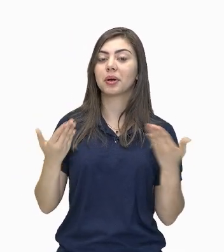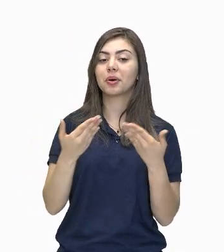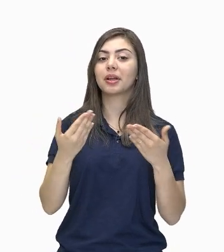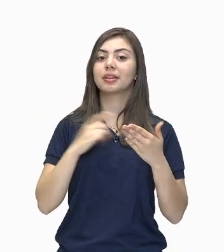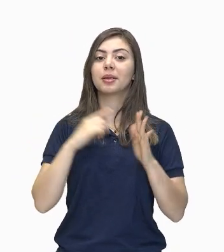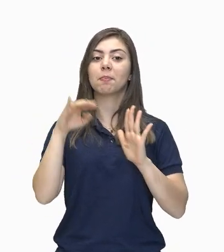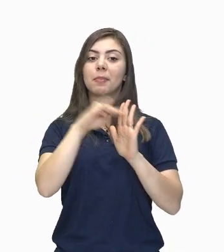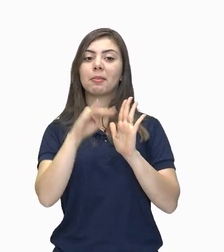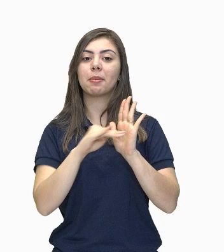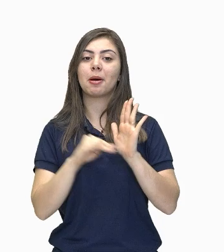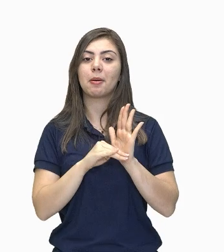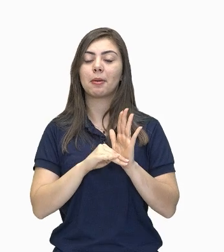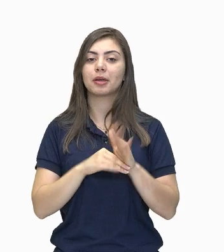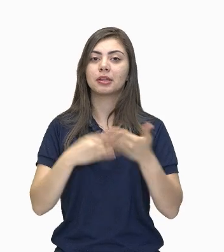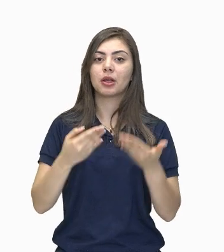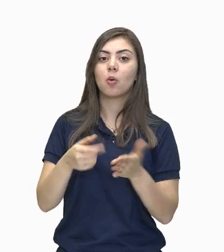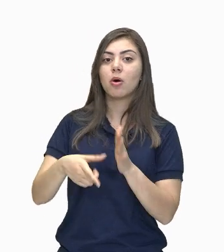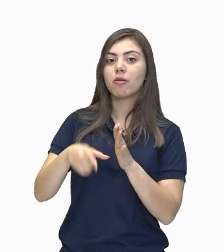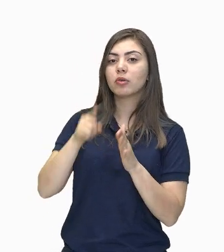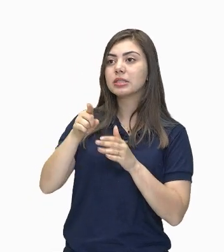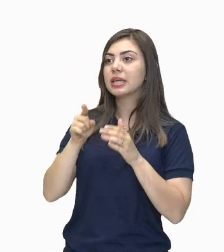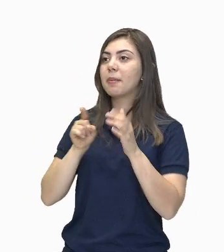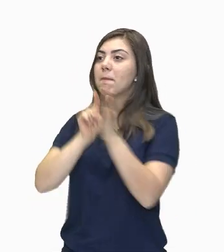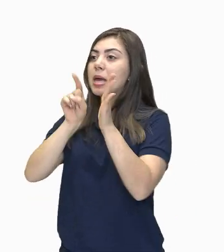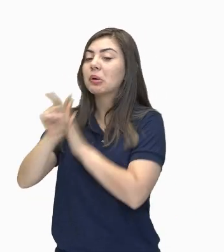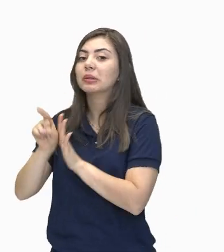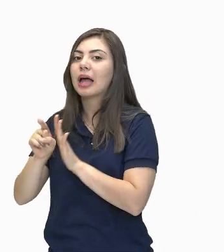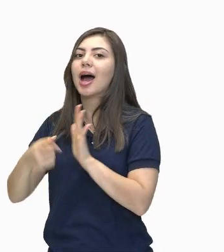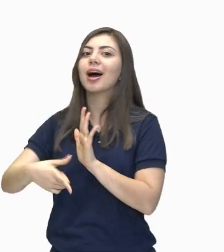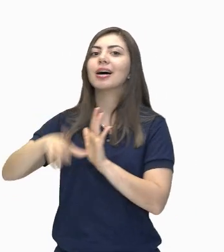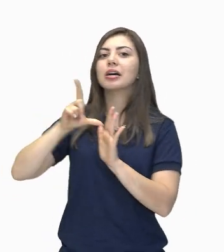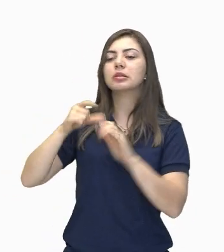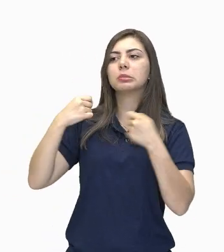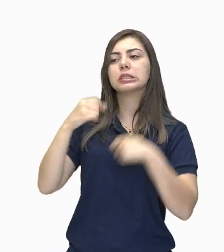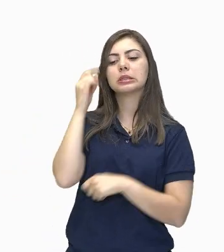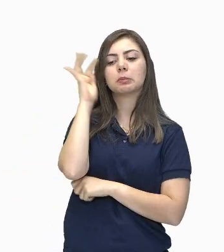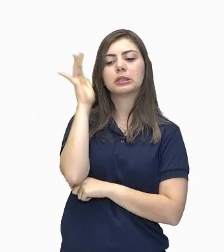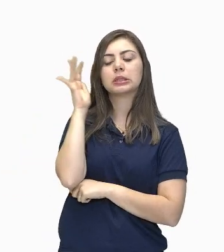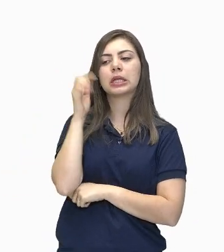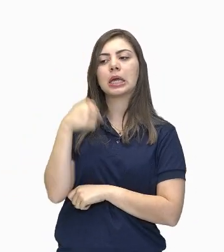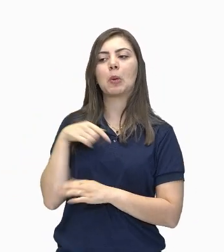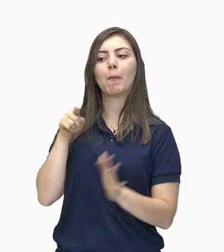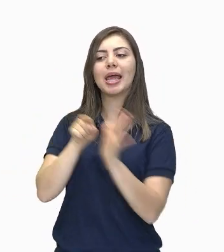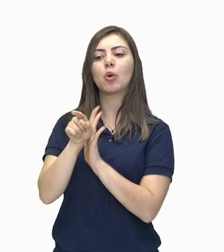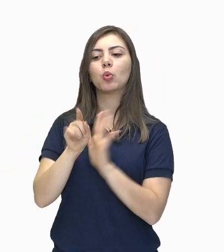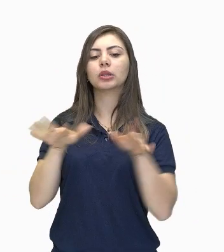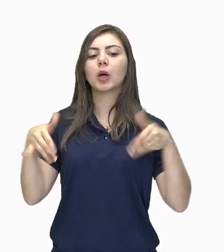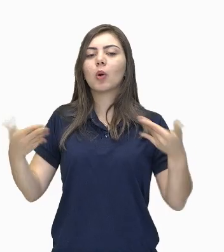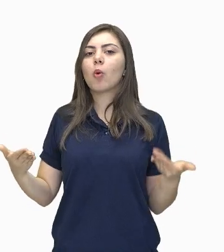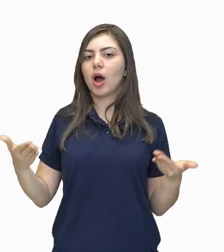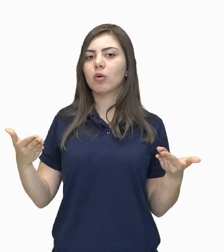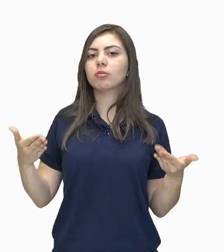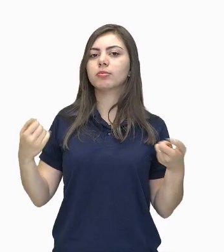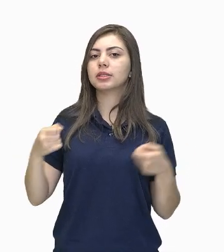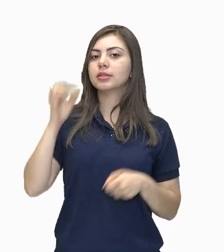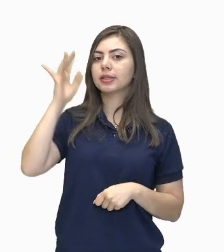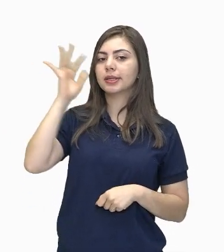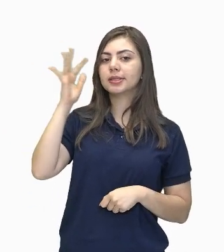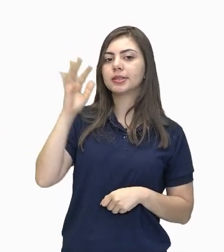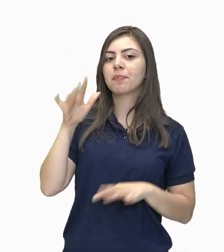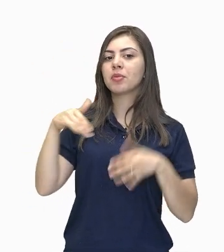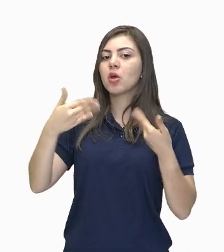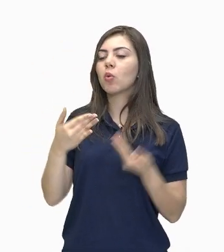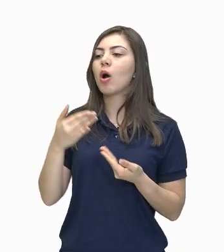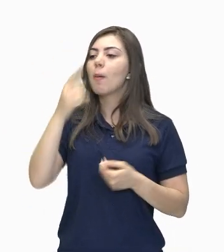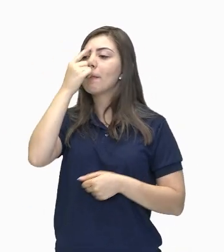de você sair perguntando para as pessoas, você tem que saber que perguntas você deve fazer, né? Quais os perfis que